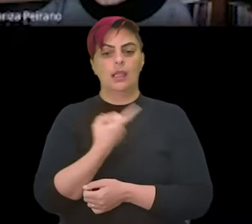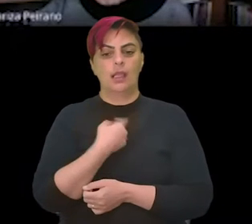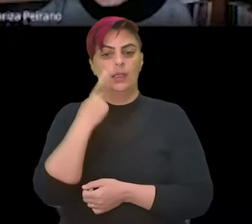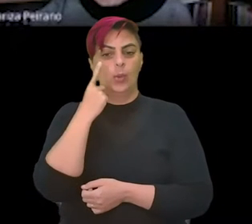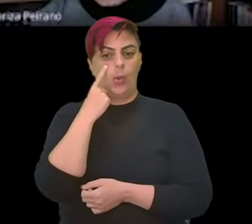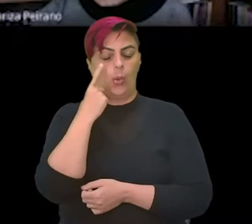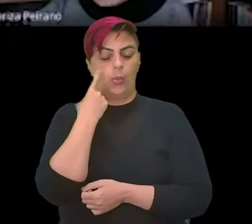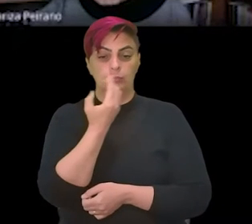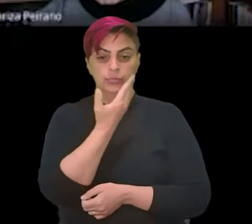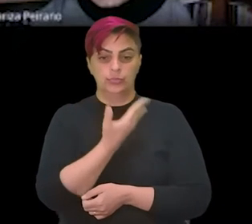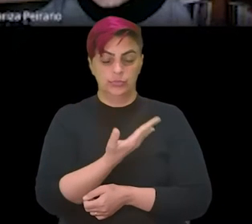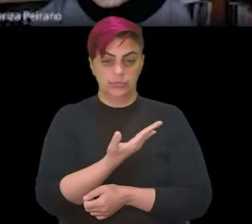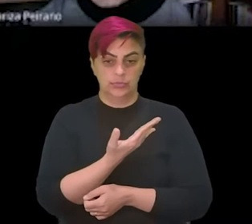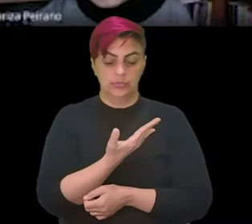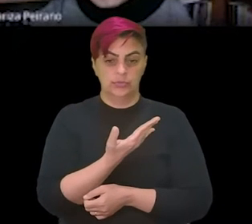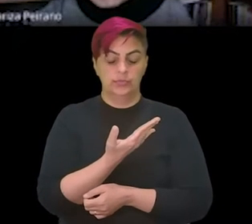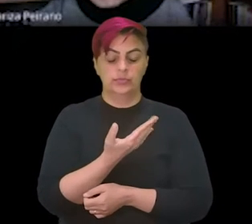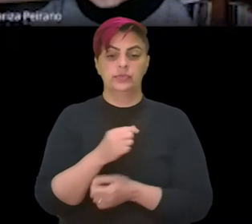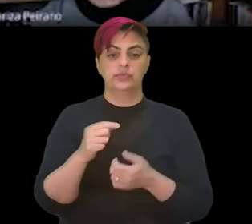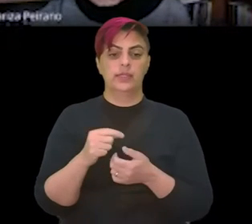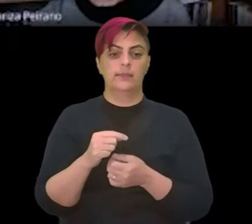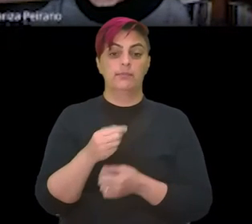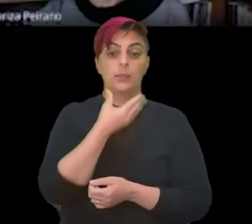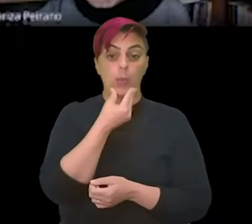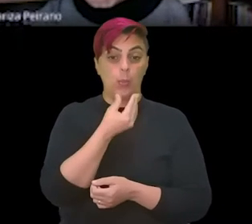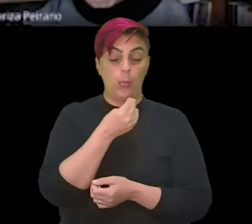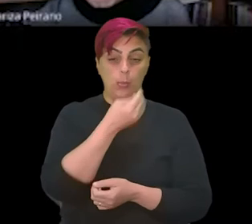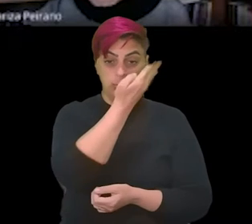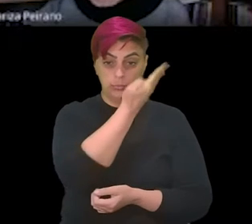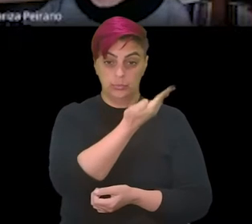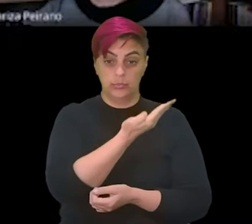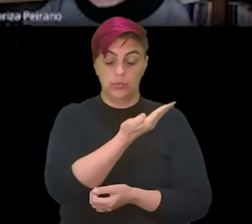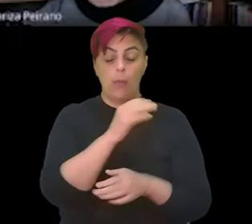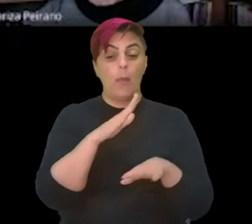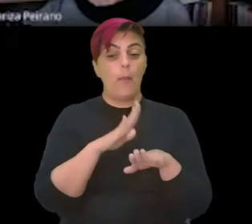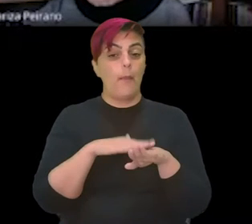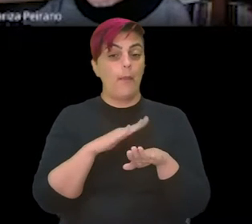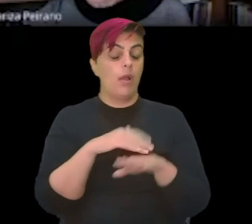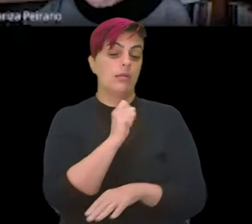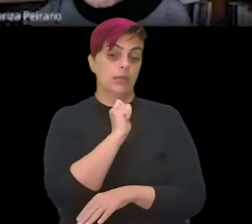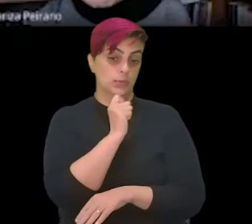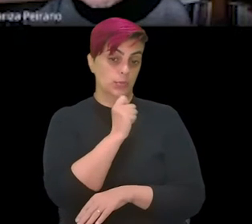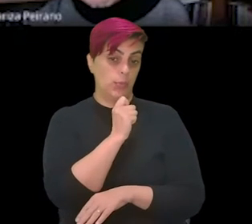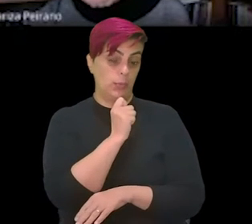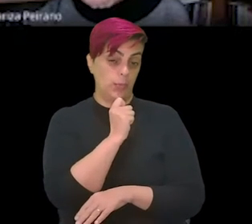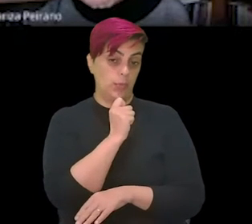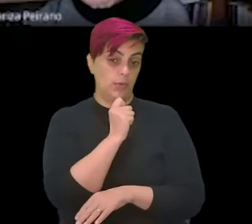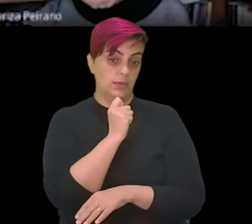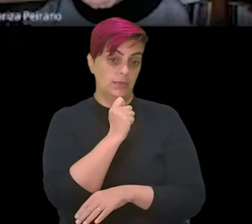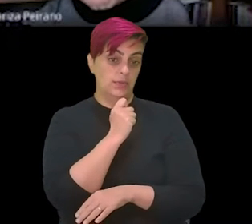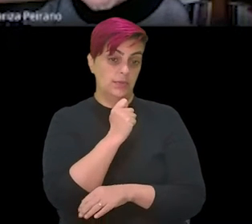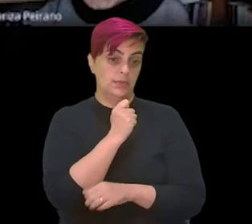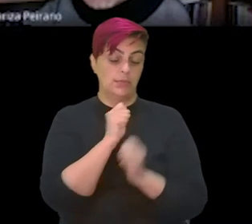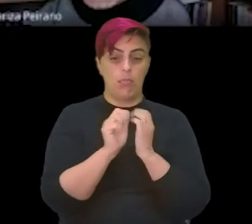o Charles Seligman, nesse slide, em que ele faz entrevistas